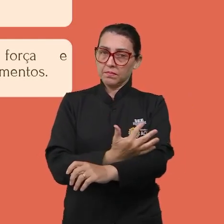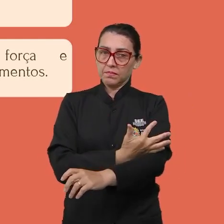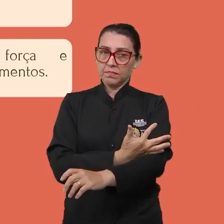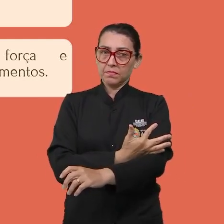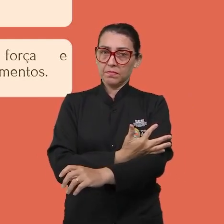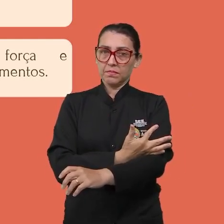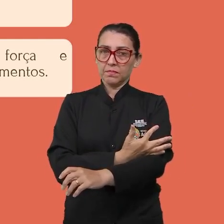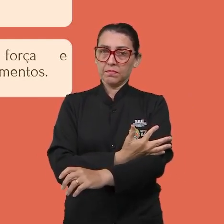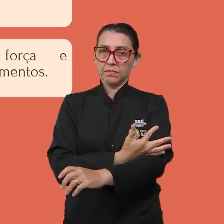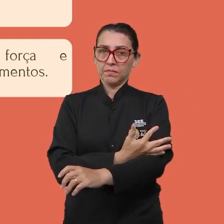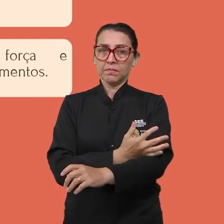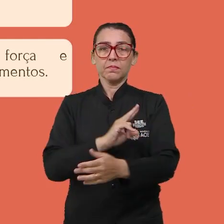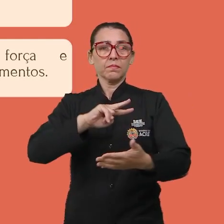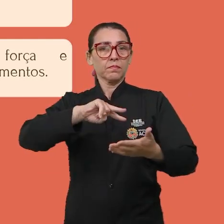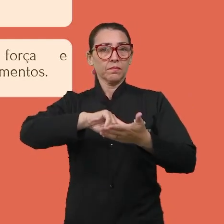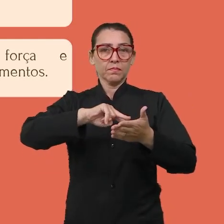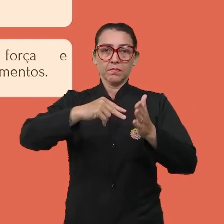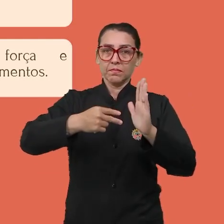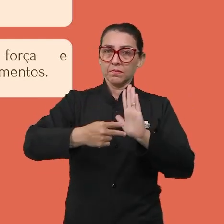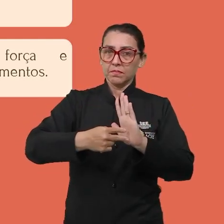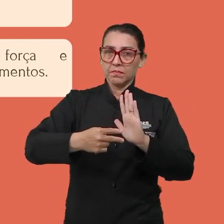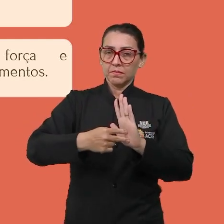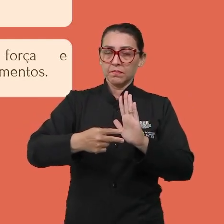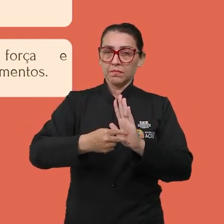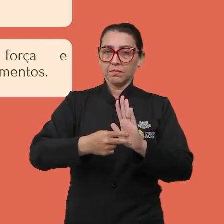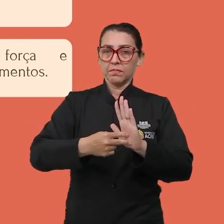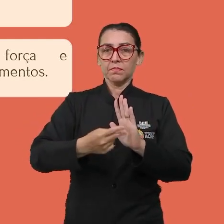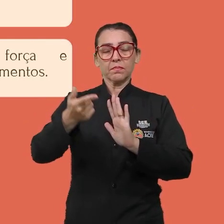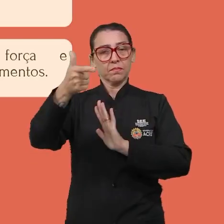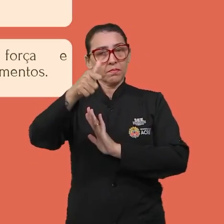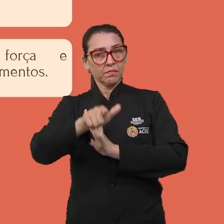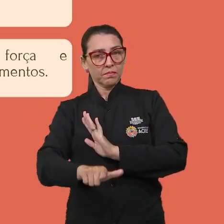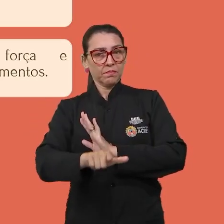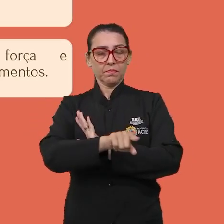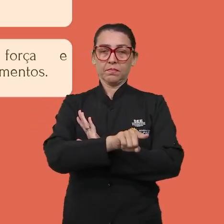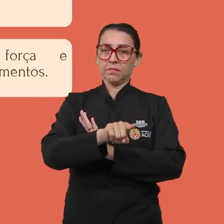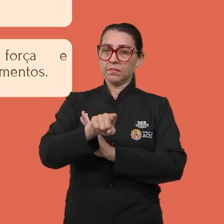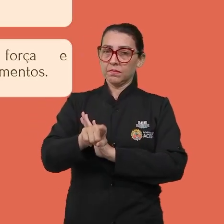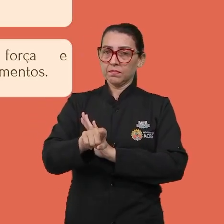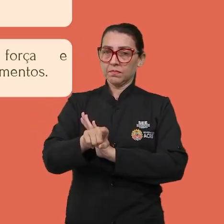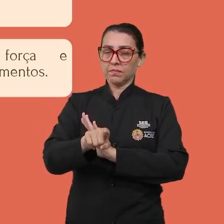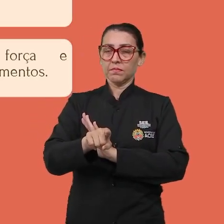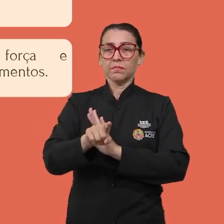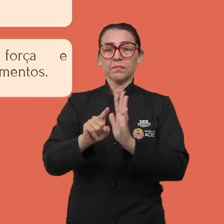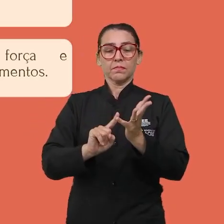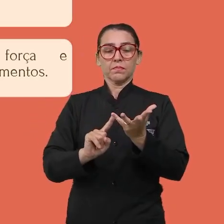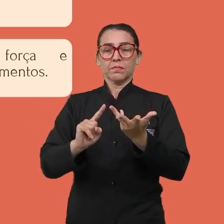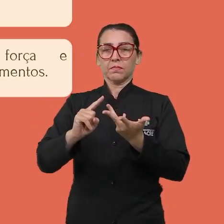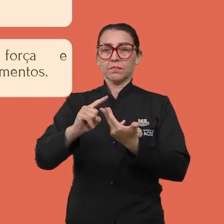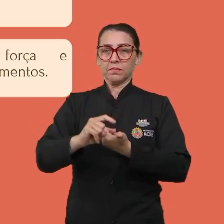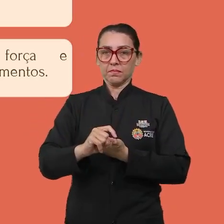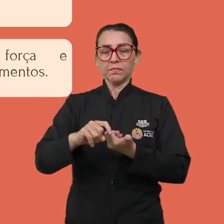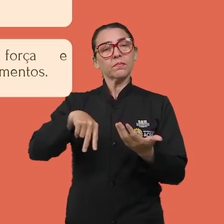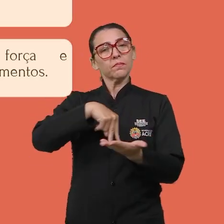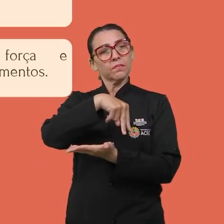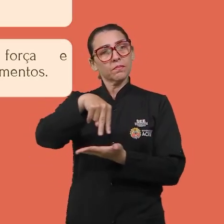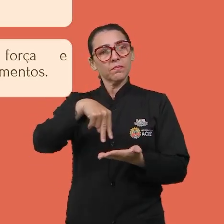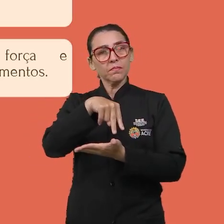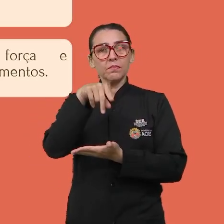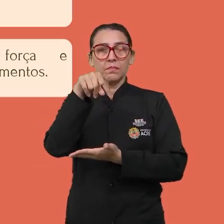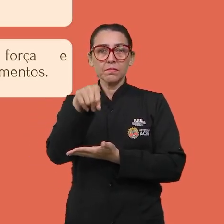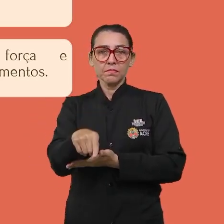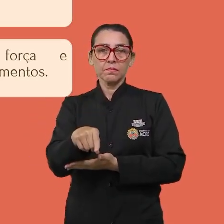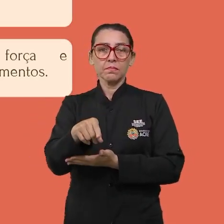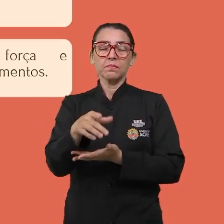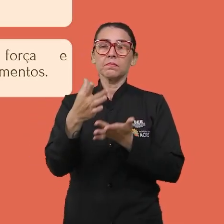emoção e significado. E eu vou repetir para você os elementos da dança, para você